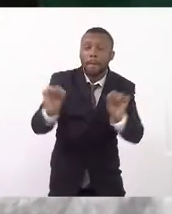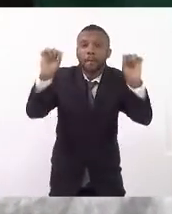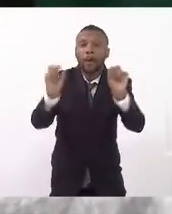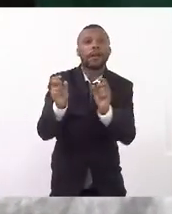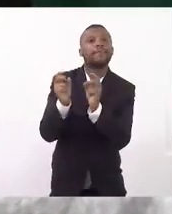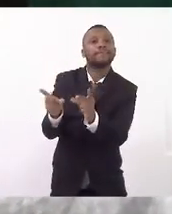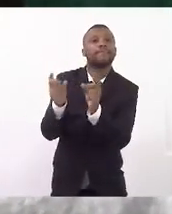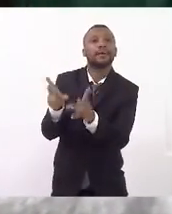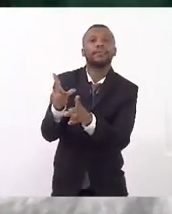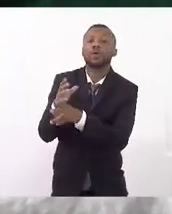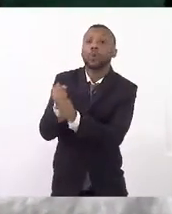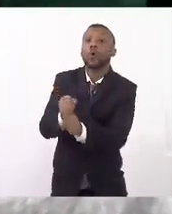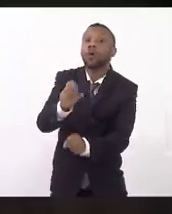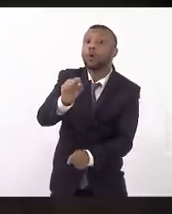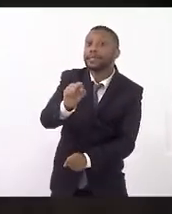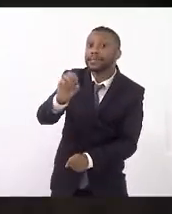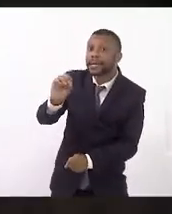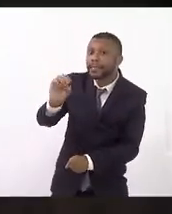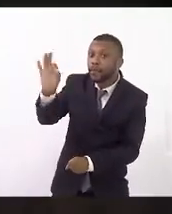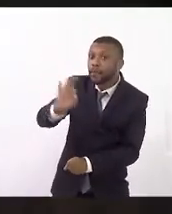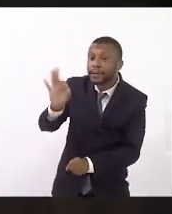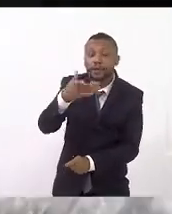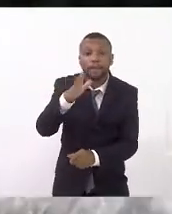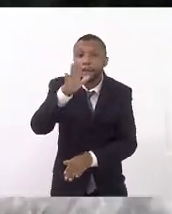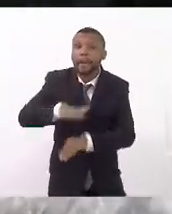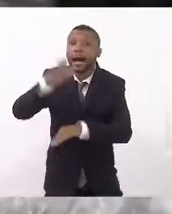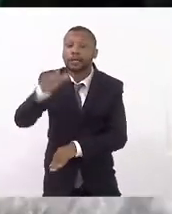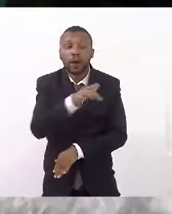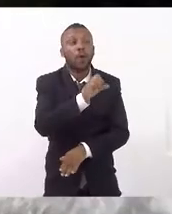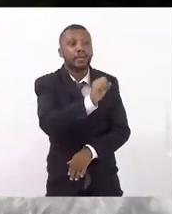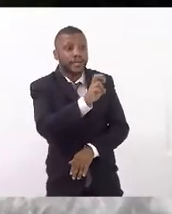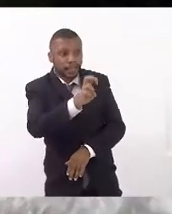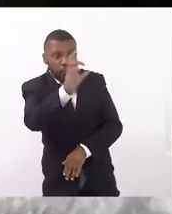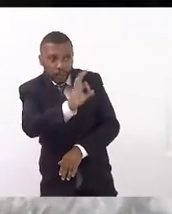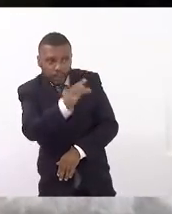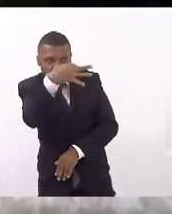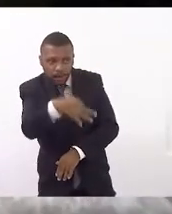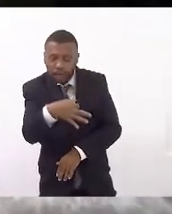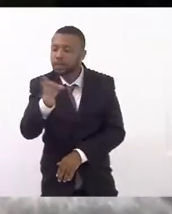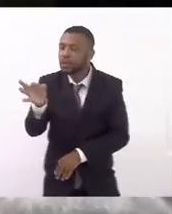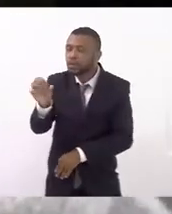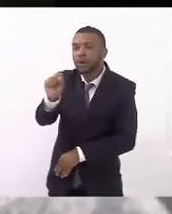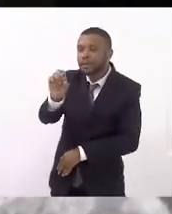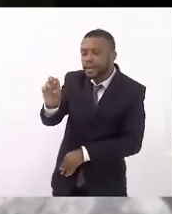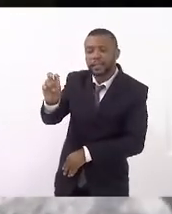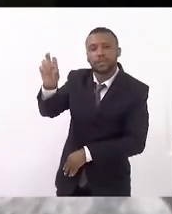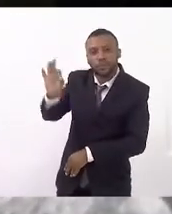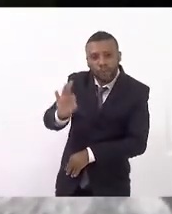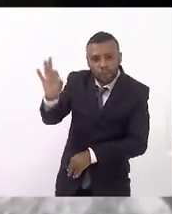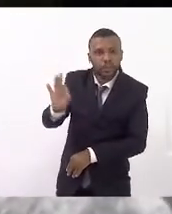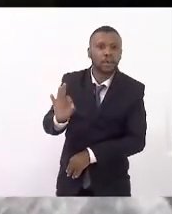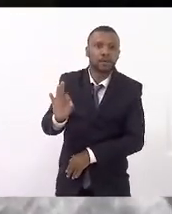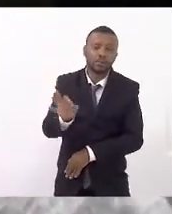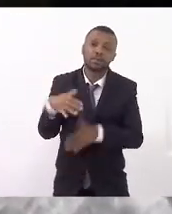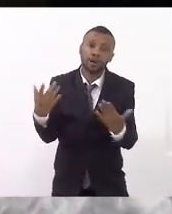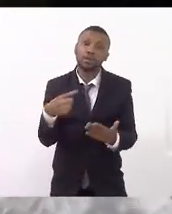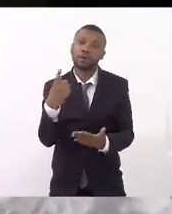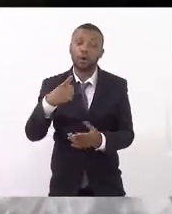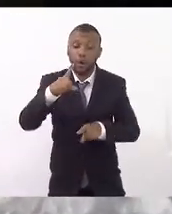80% de fertilizantes. 85%. Pois então, mais de 80%, 85%. E, no entanto, nós temos os